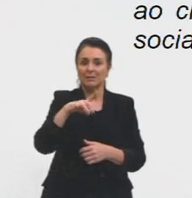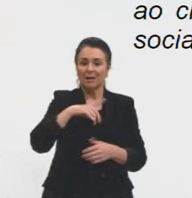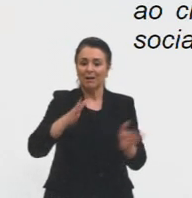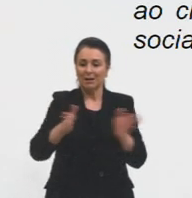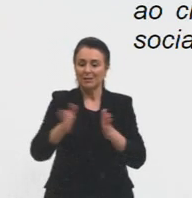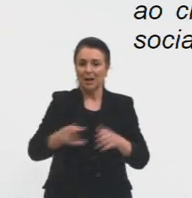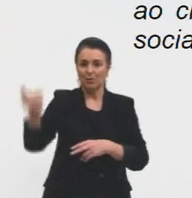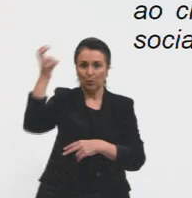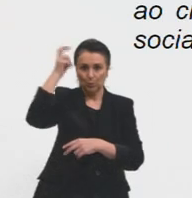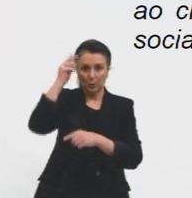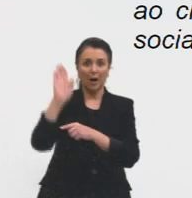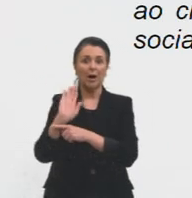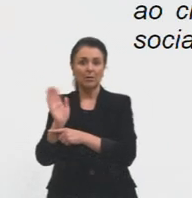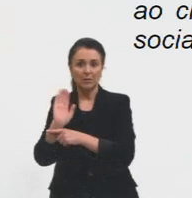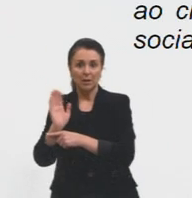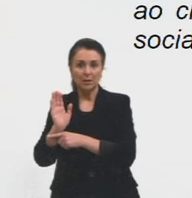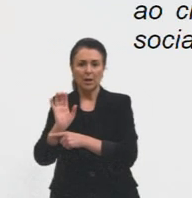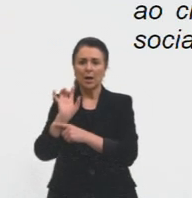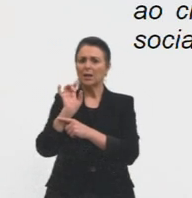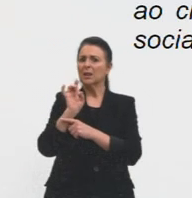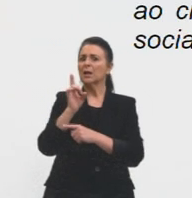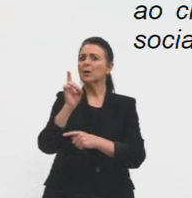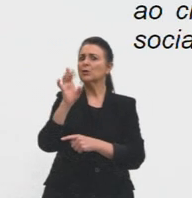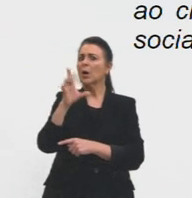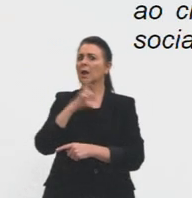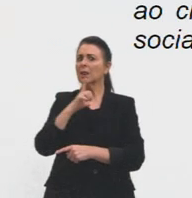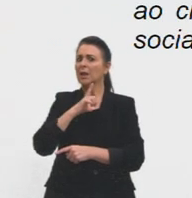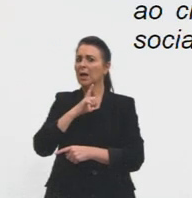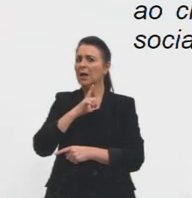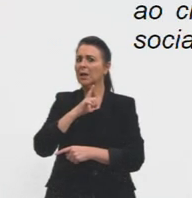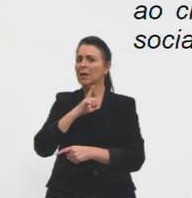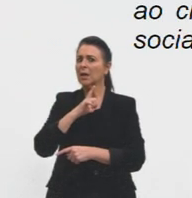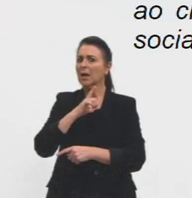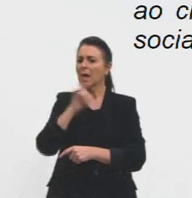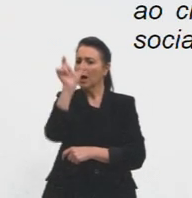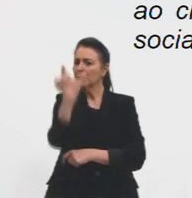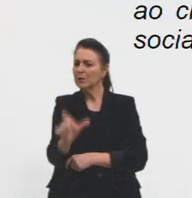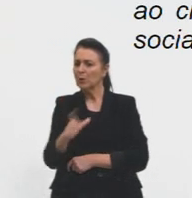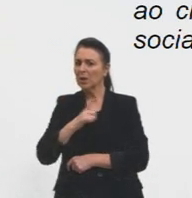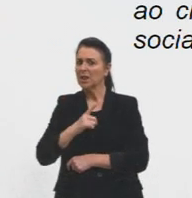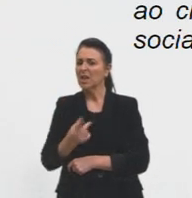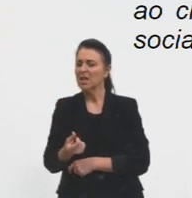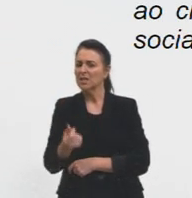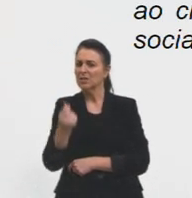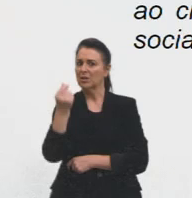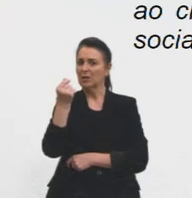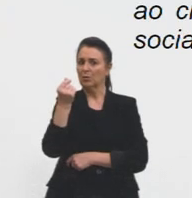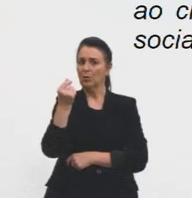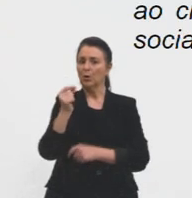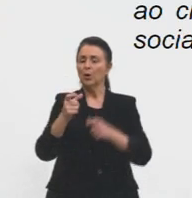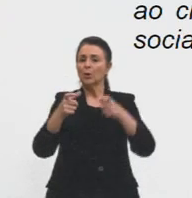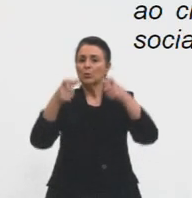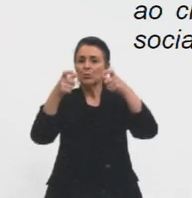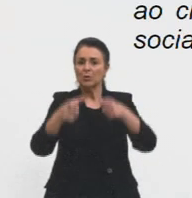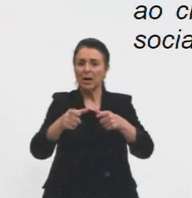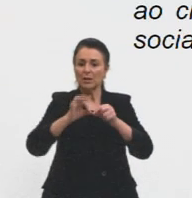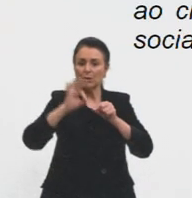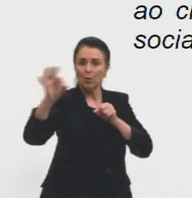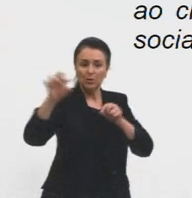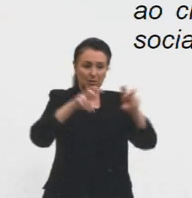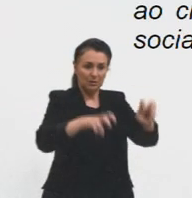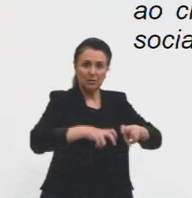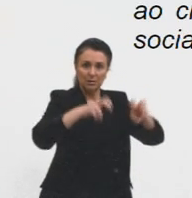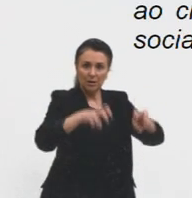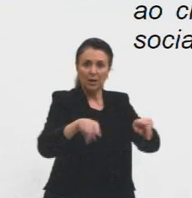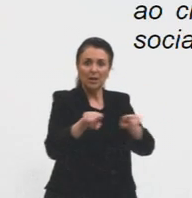como cinema dão exclusividade daqueles que tem altas rendas Em contrapartida nas periferias nas zonas rurais e